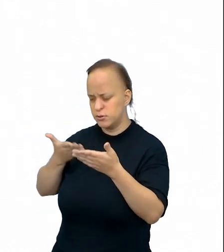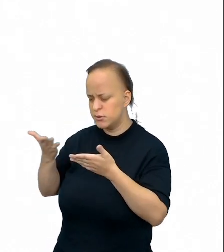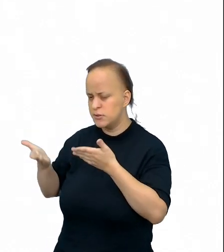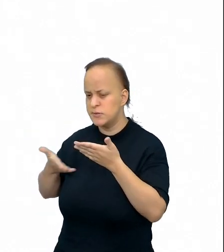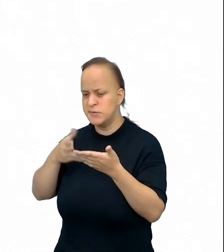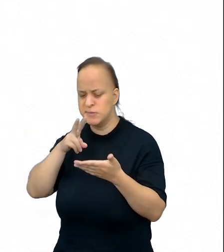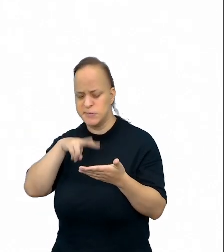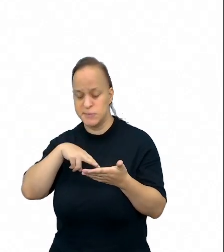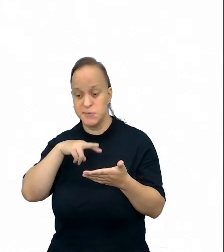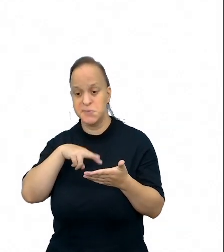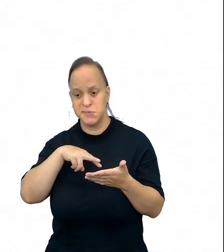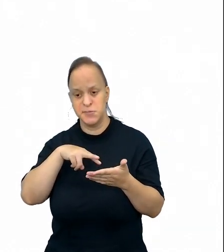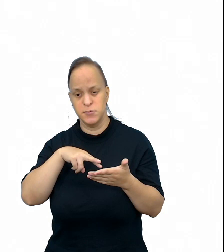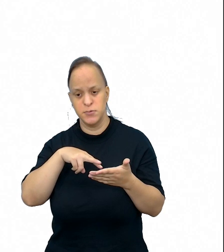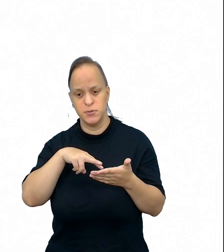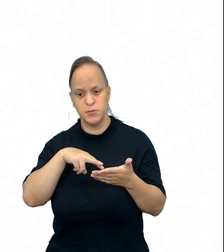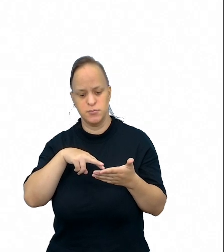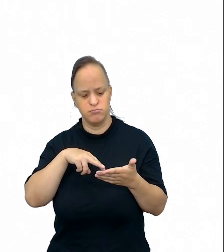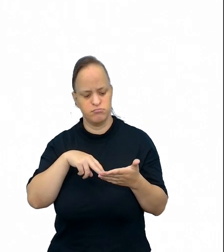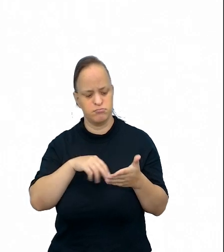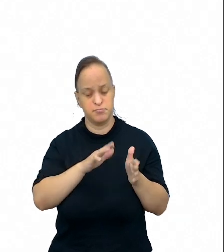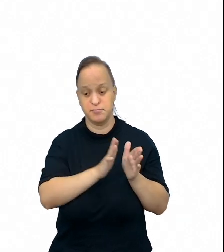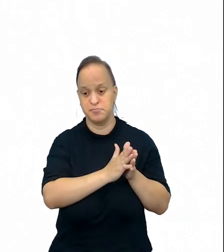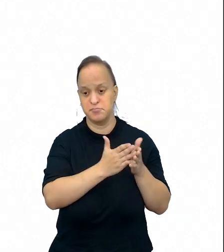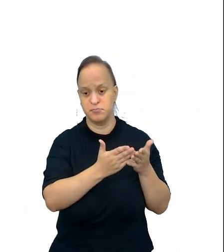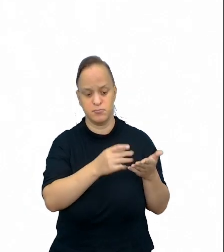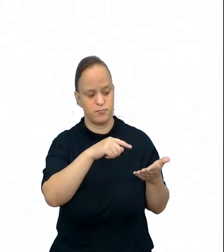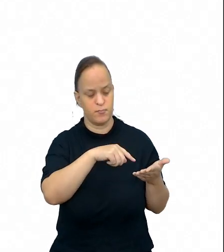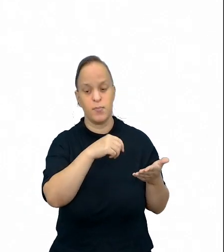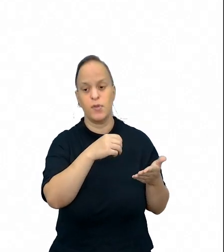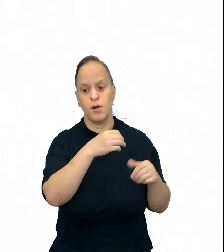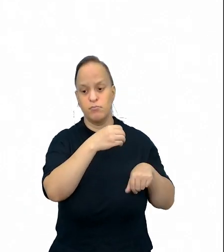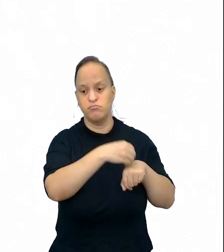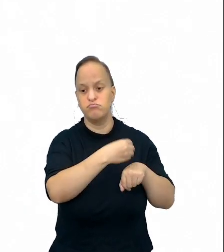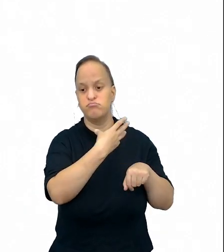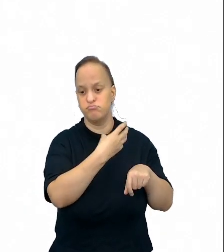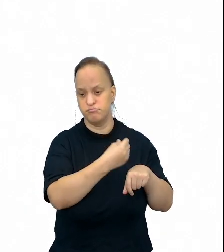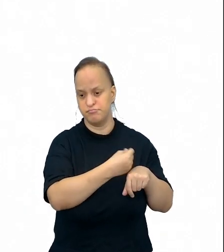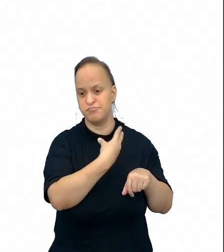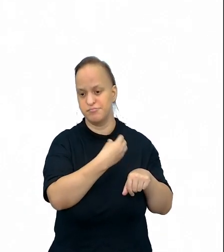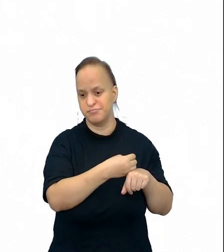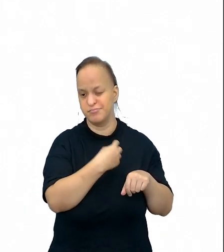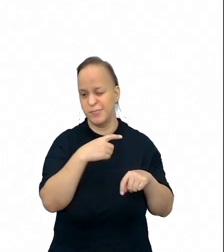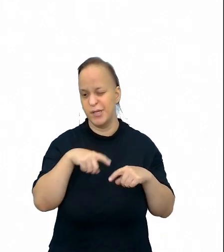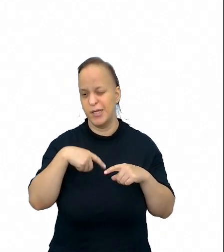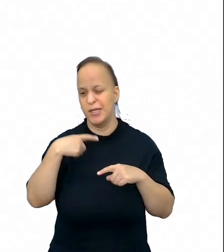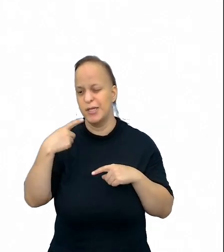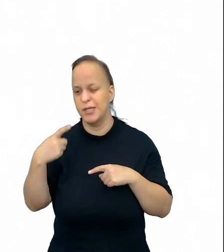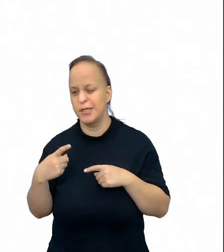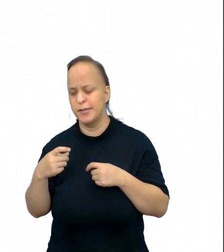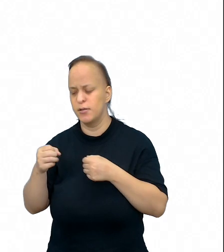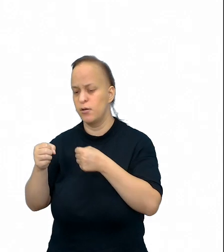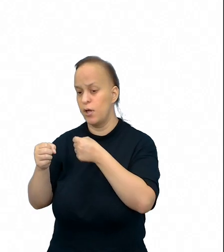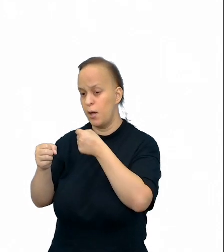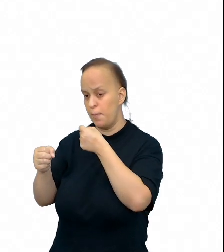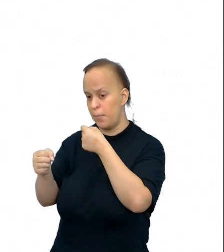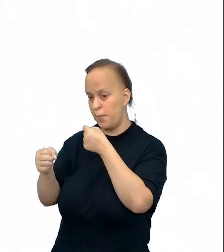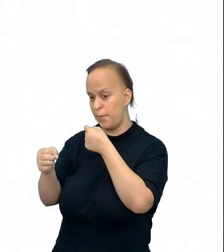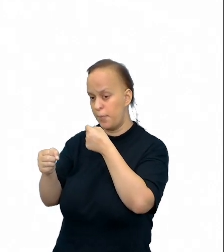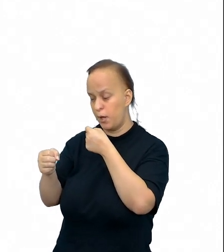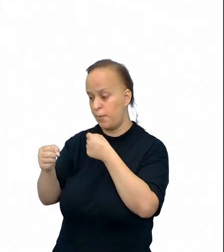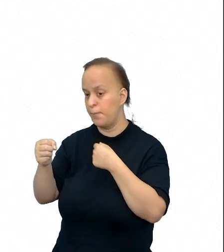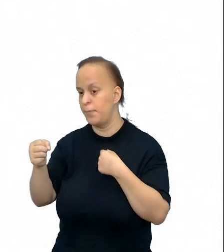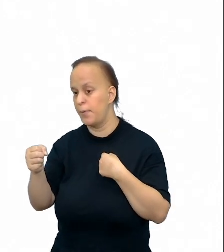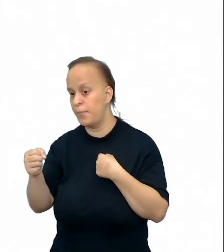leia em voz alta, selecionando, por exemplo, quem será o entrevistado ou entrevistador. Seria também interessante, né, que